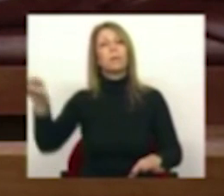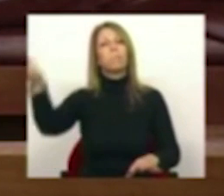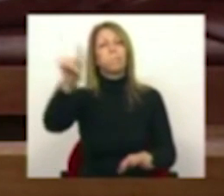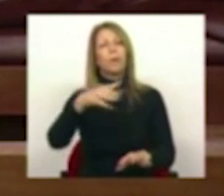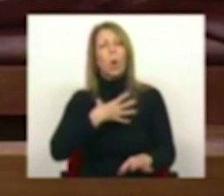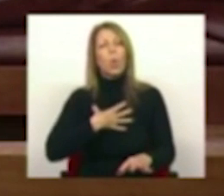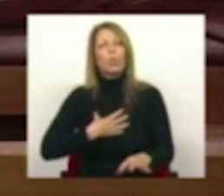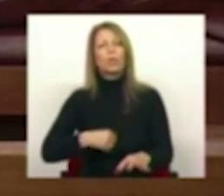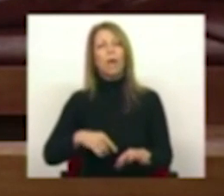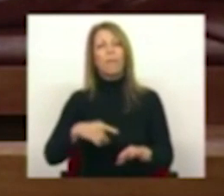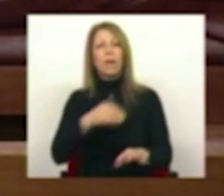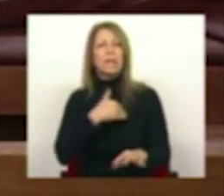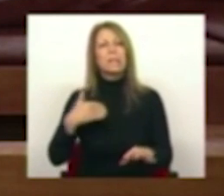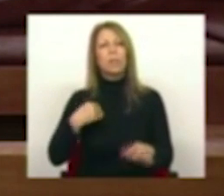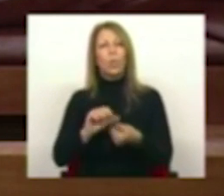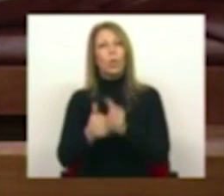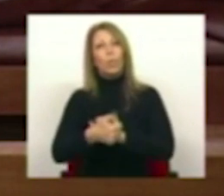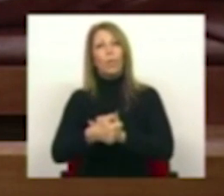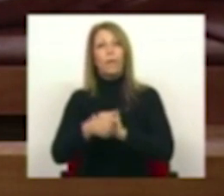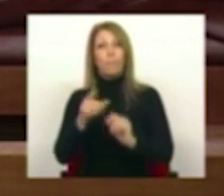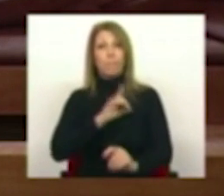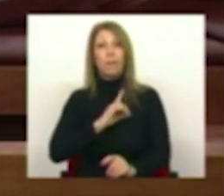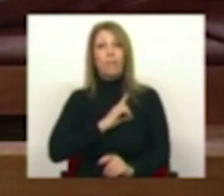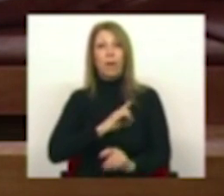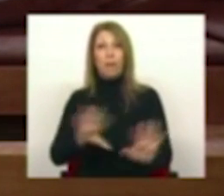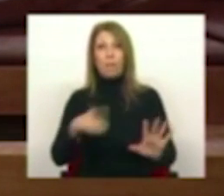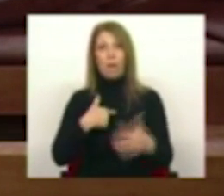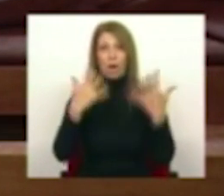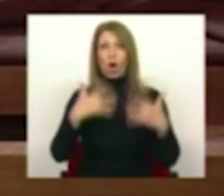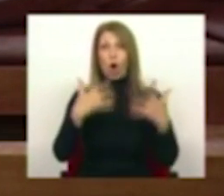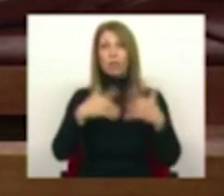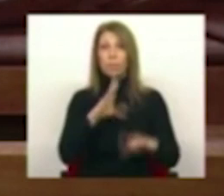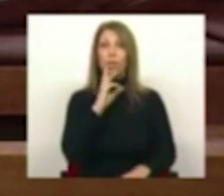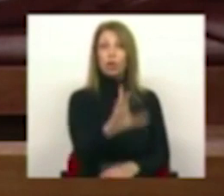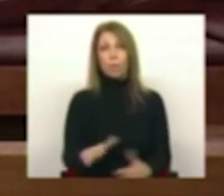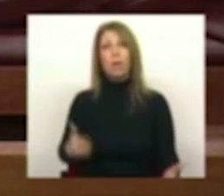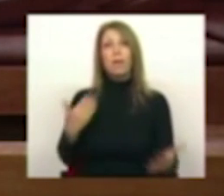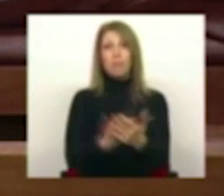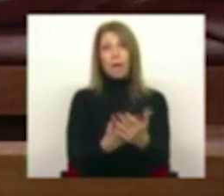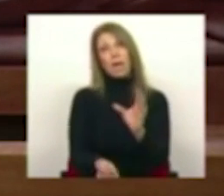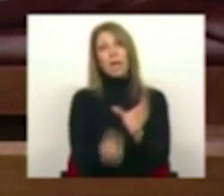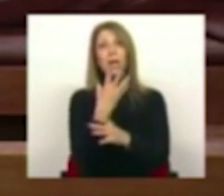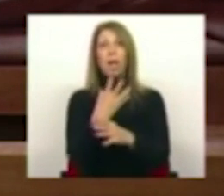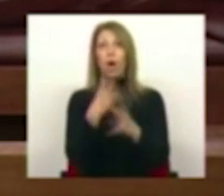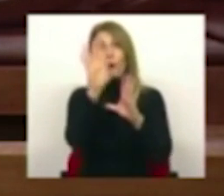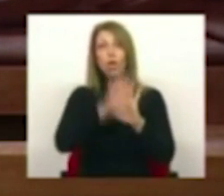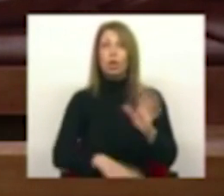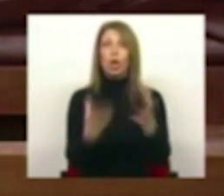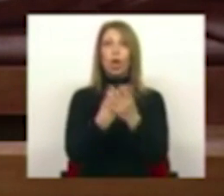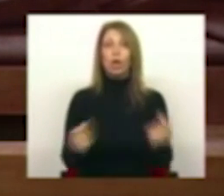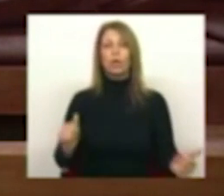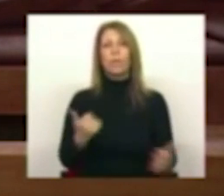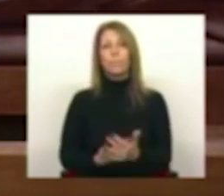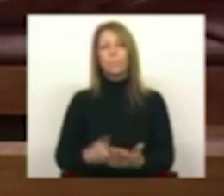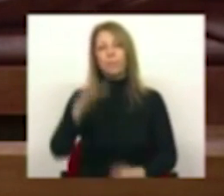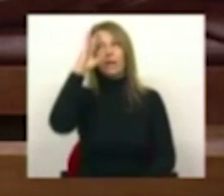privatizada, há problemas reais que este orçamento dá resposta e cria as condições para resolver.